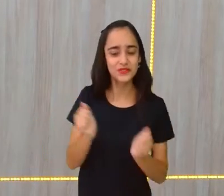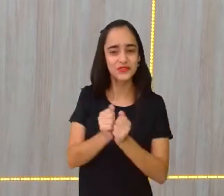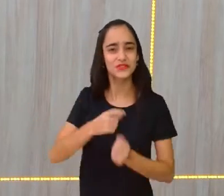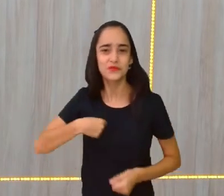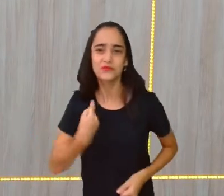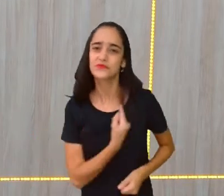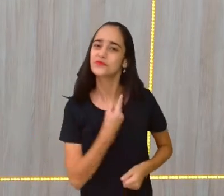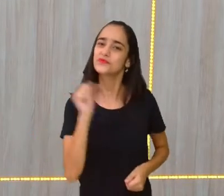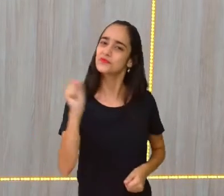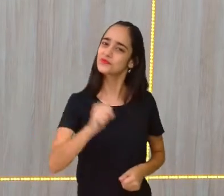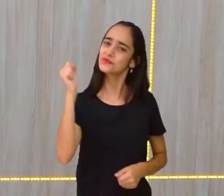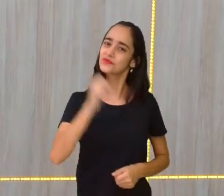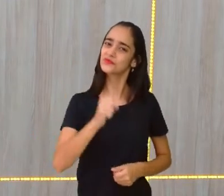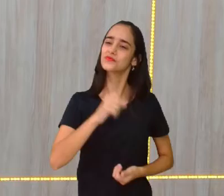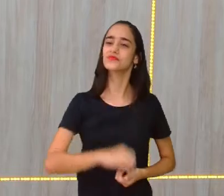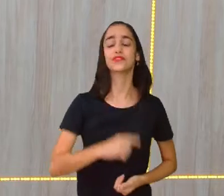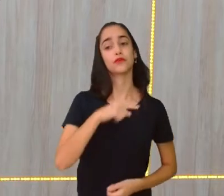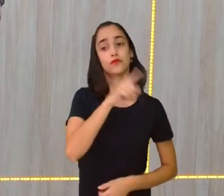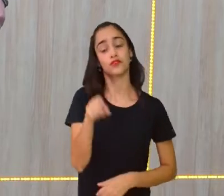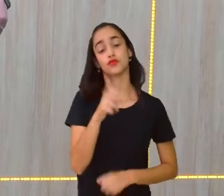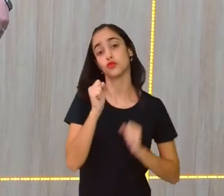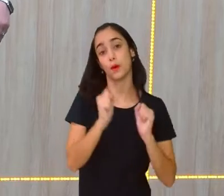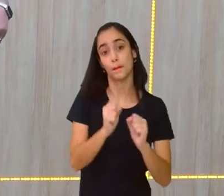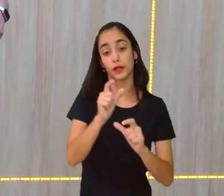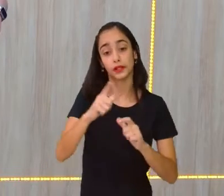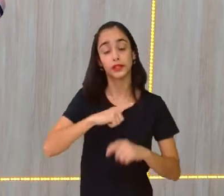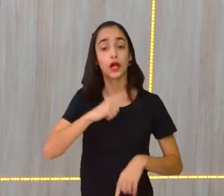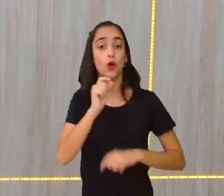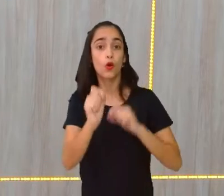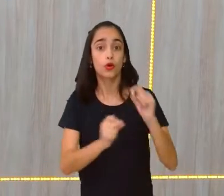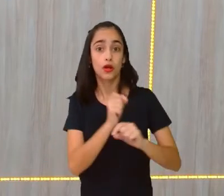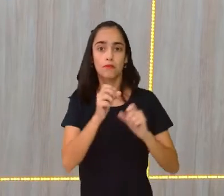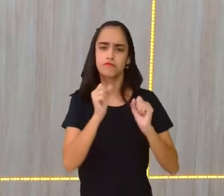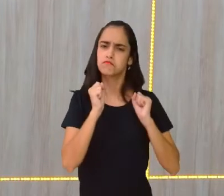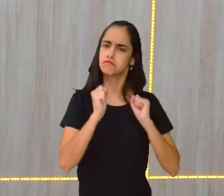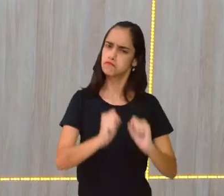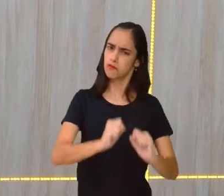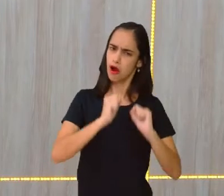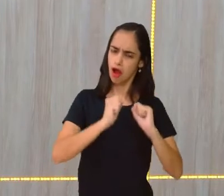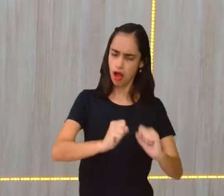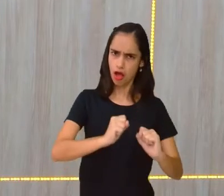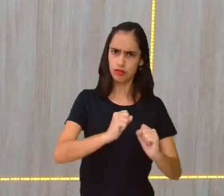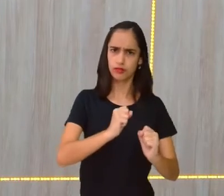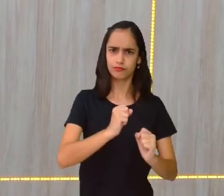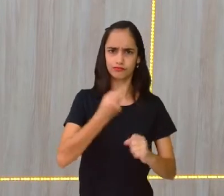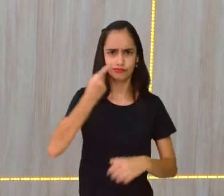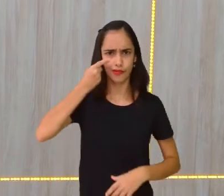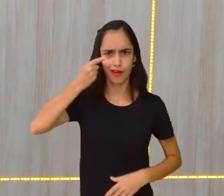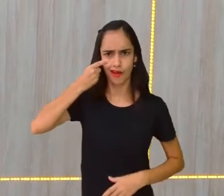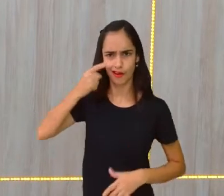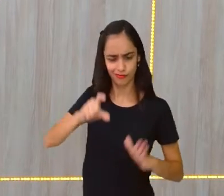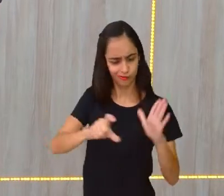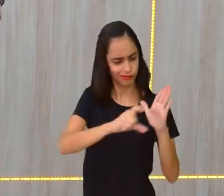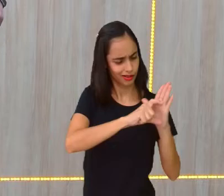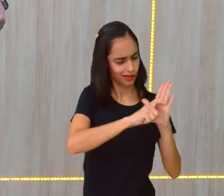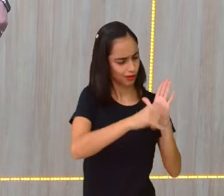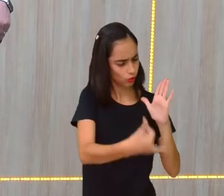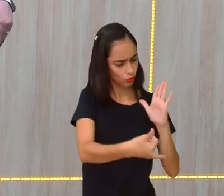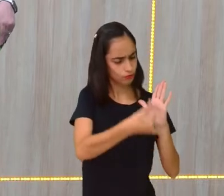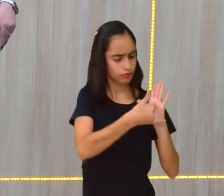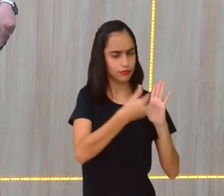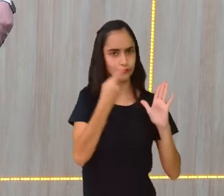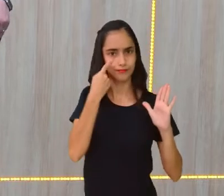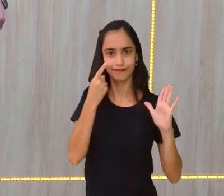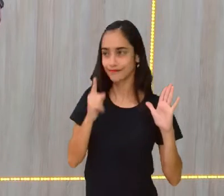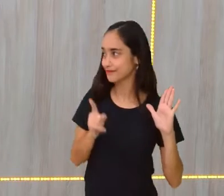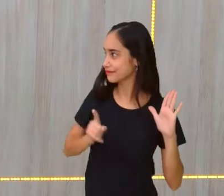olha, vai lá, baixa aí vê aí o QR Code aí, Cleitinho, e vamos baixar o